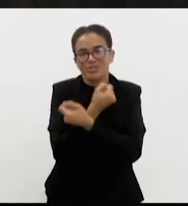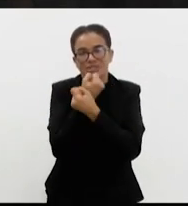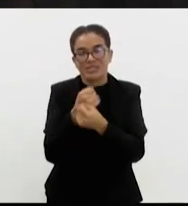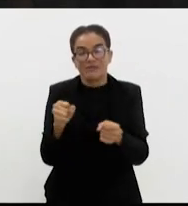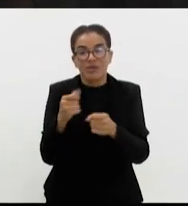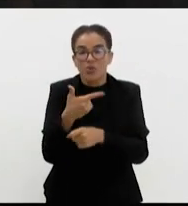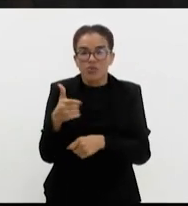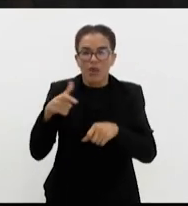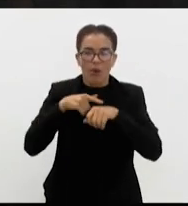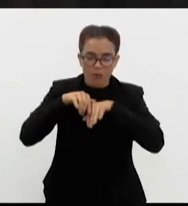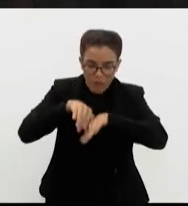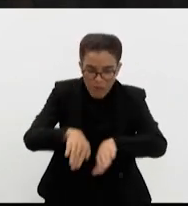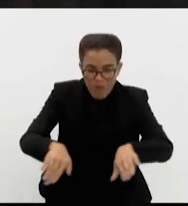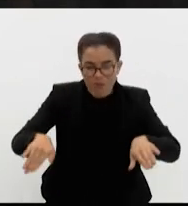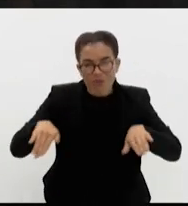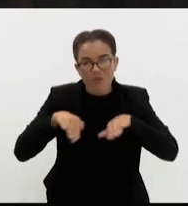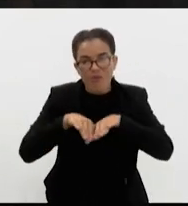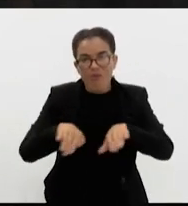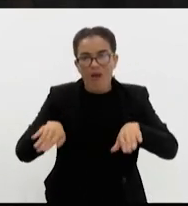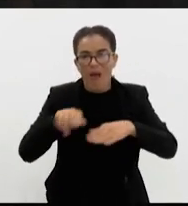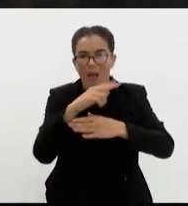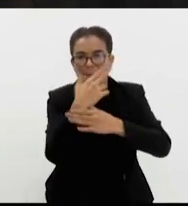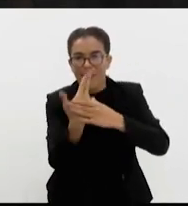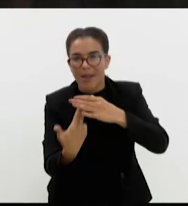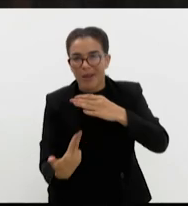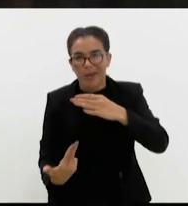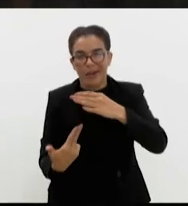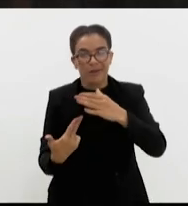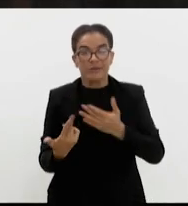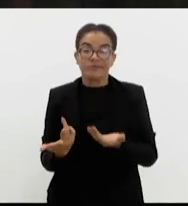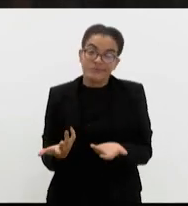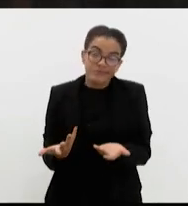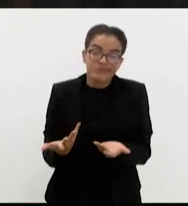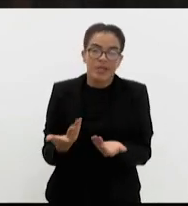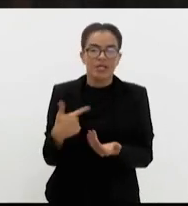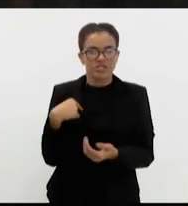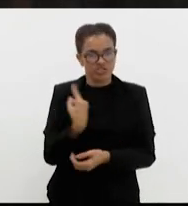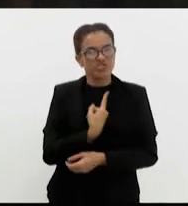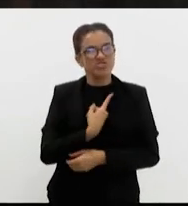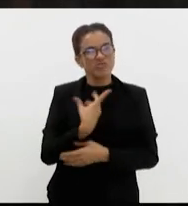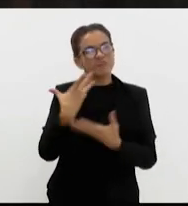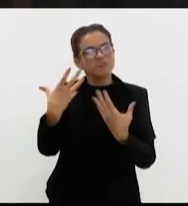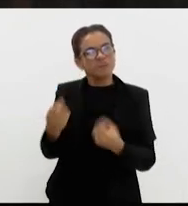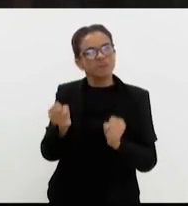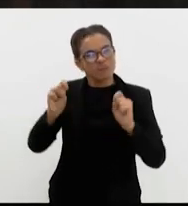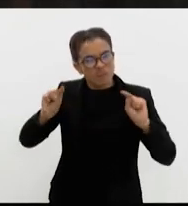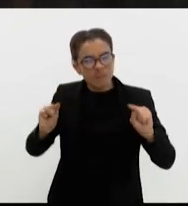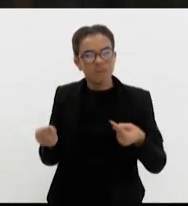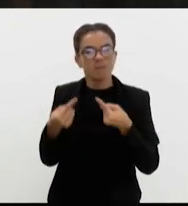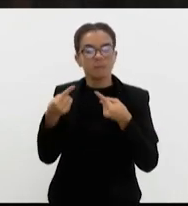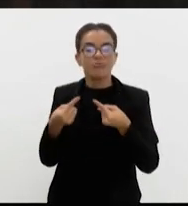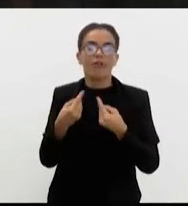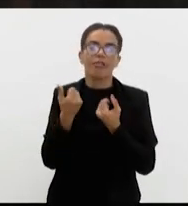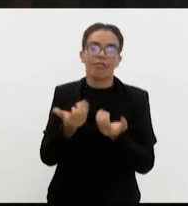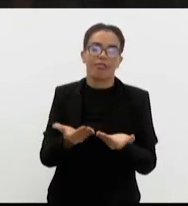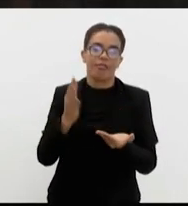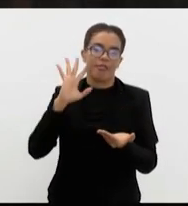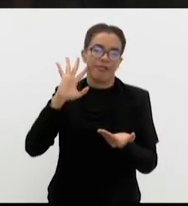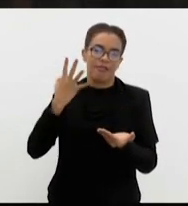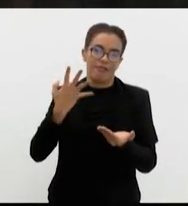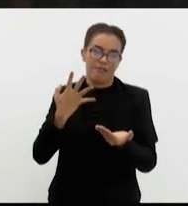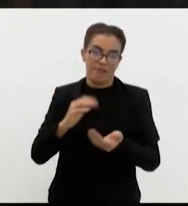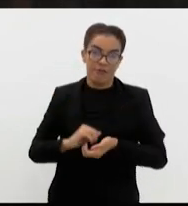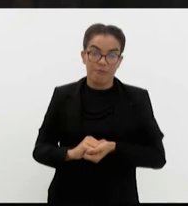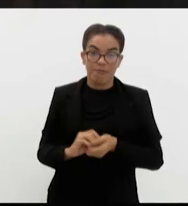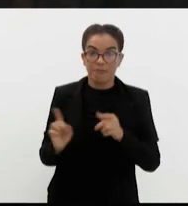B então a gente resolveu encarar de frente esse desafio e dar solução para este problema